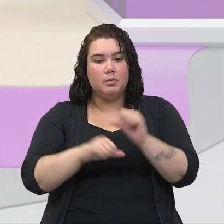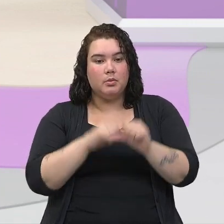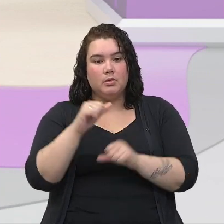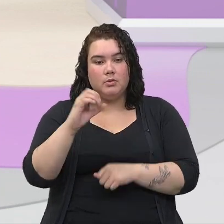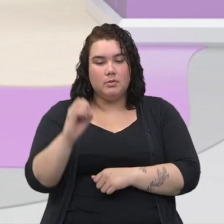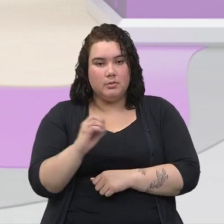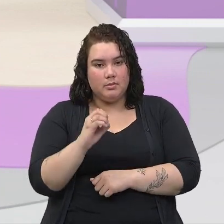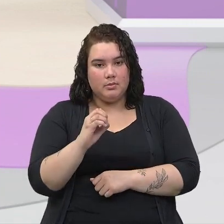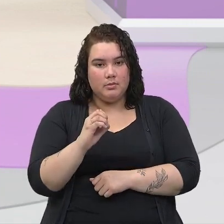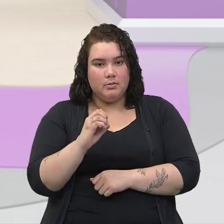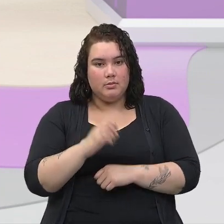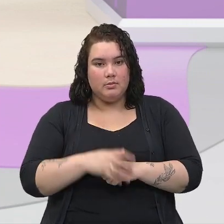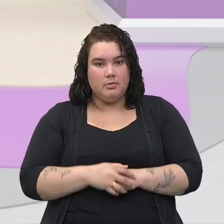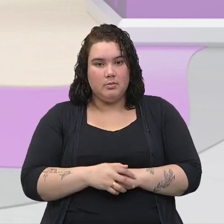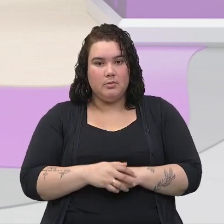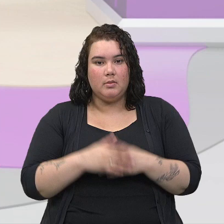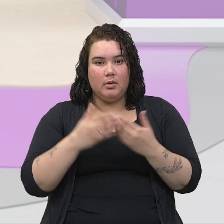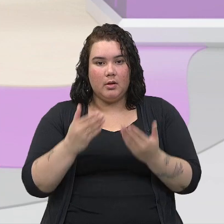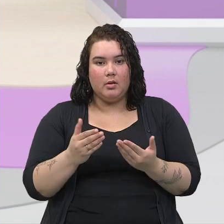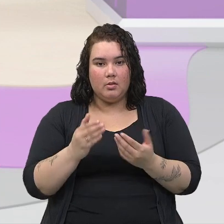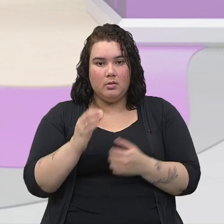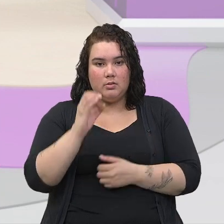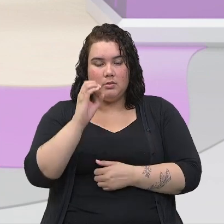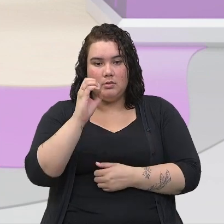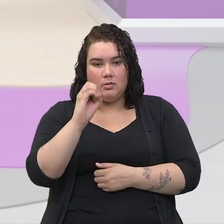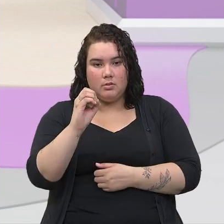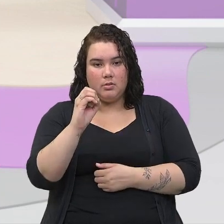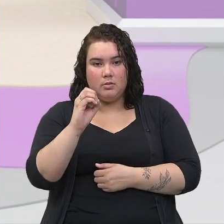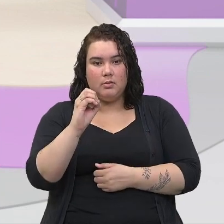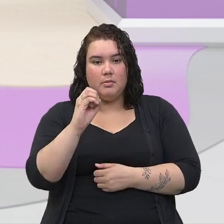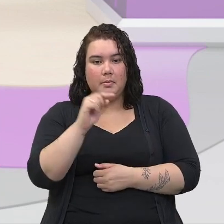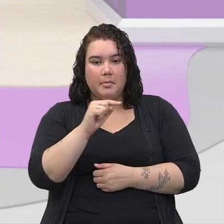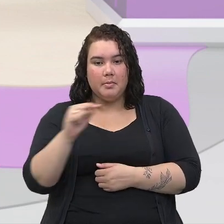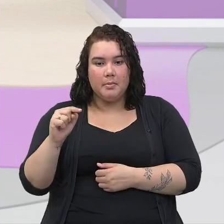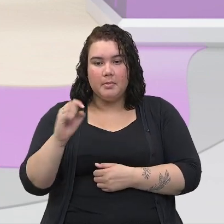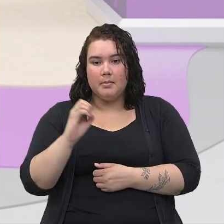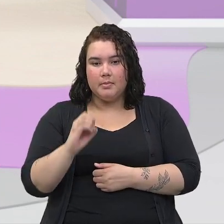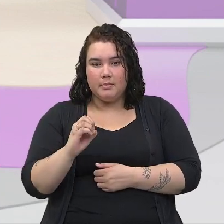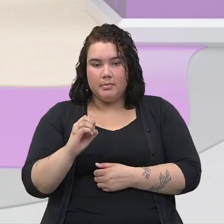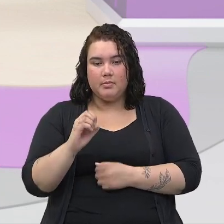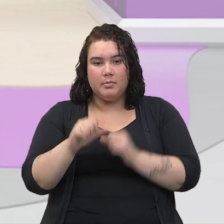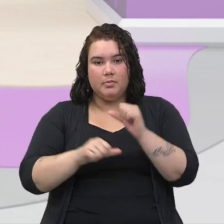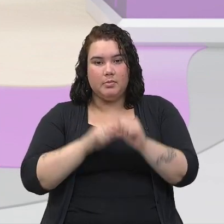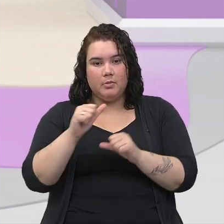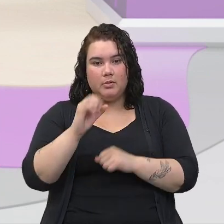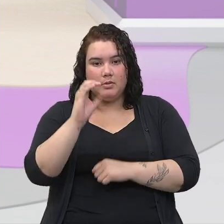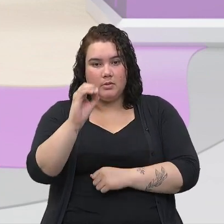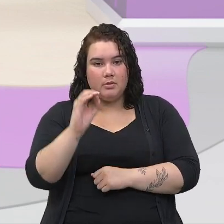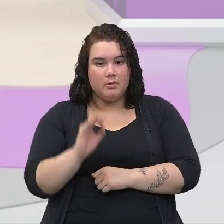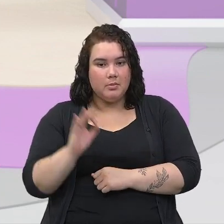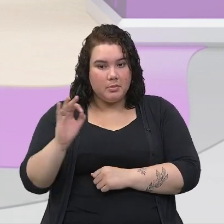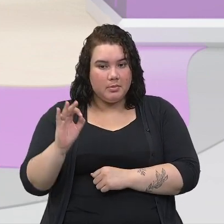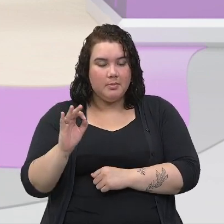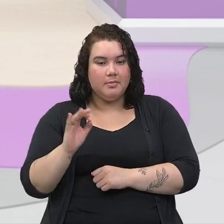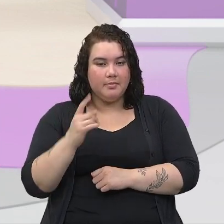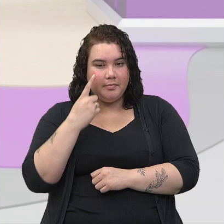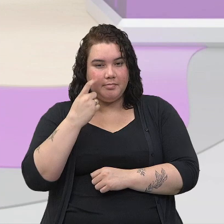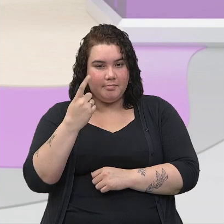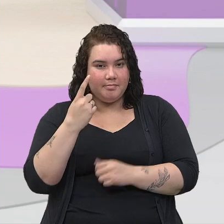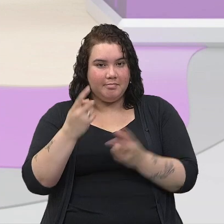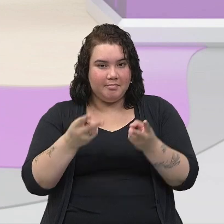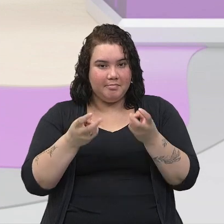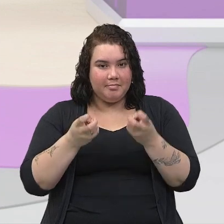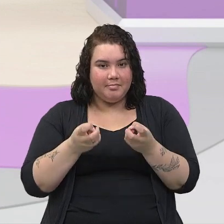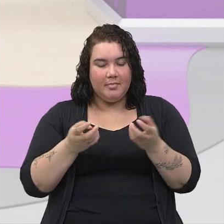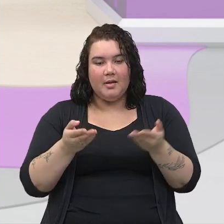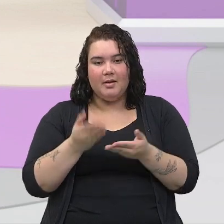por outro círculo. Aí ficou círculo barra círculo. Viram como é interessante? E aí